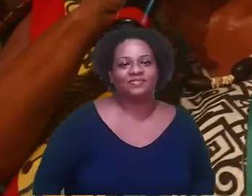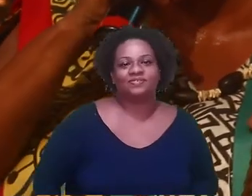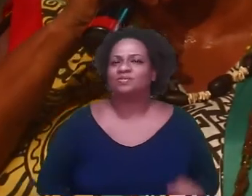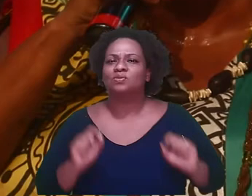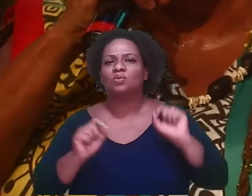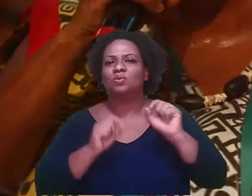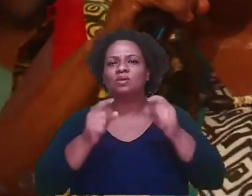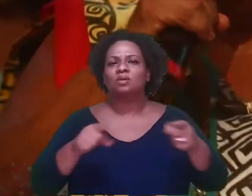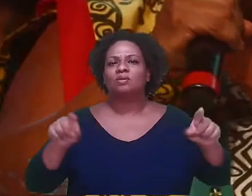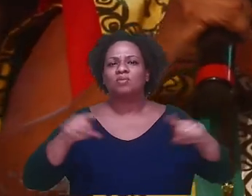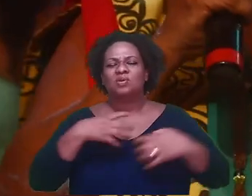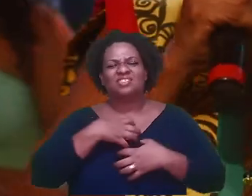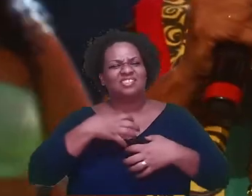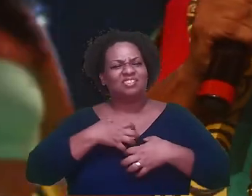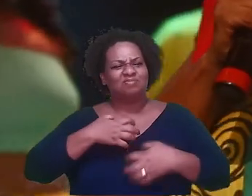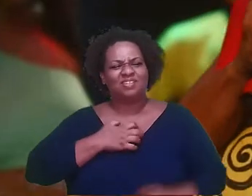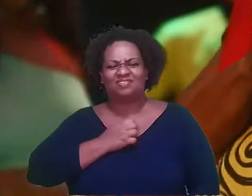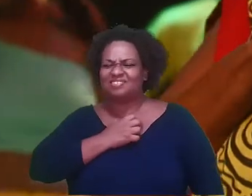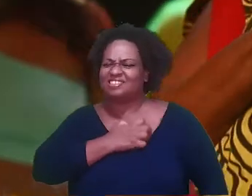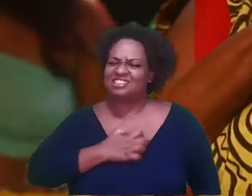um sentimento de indignação.